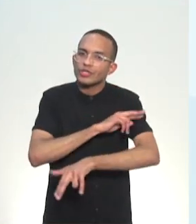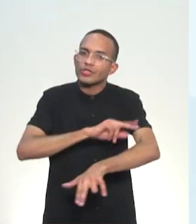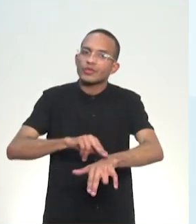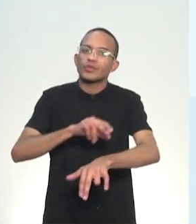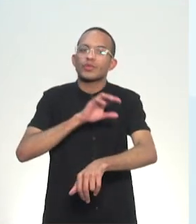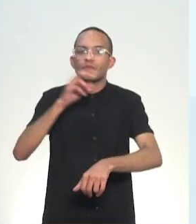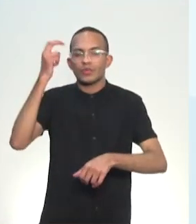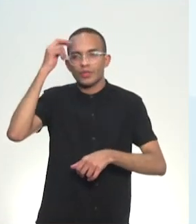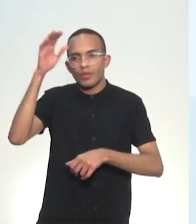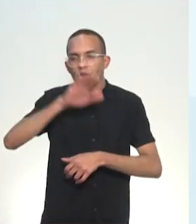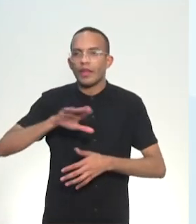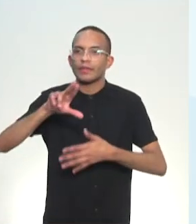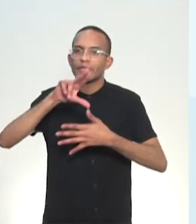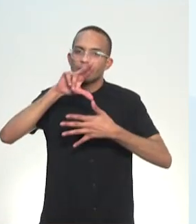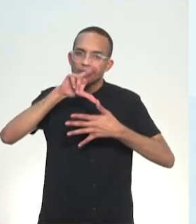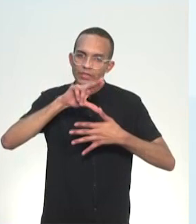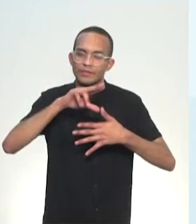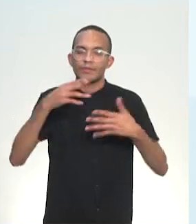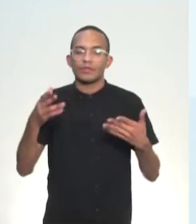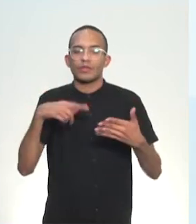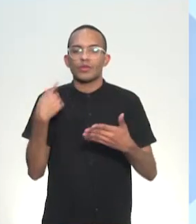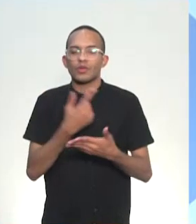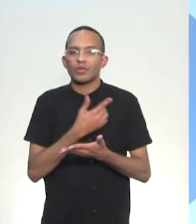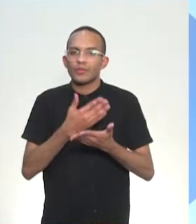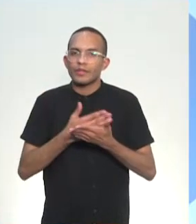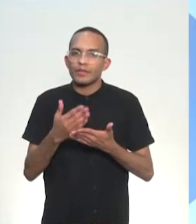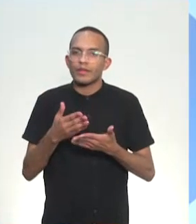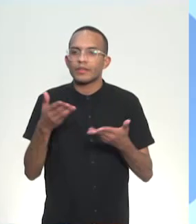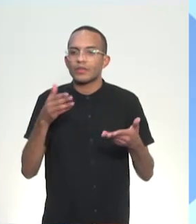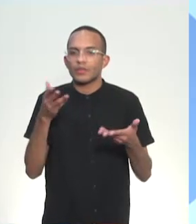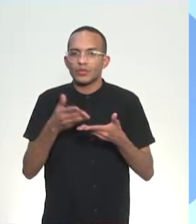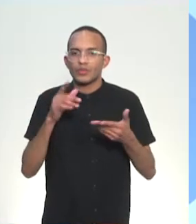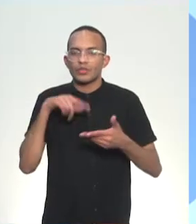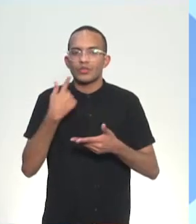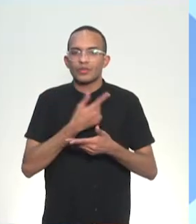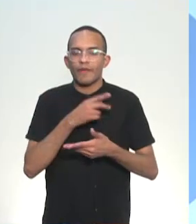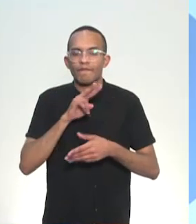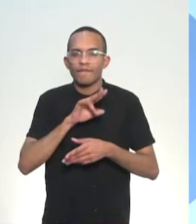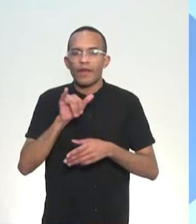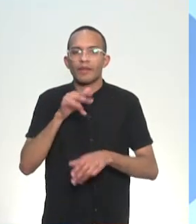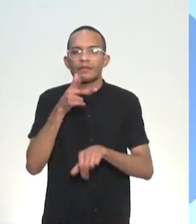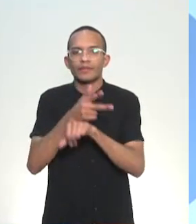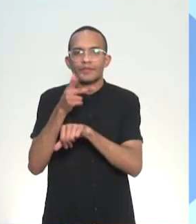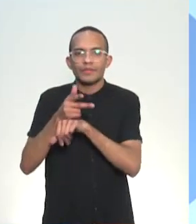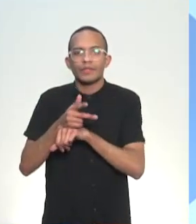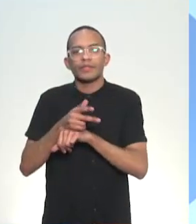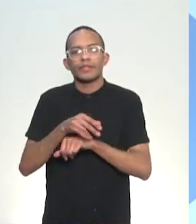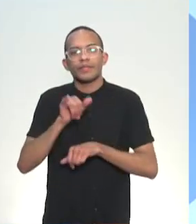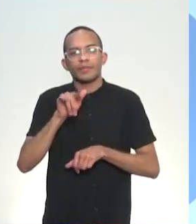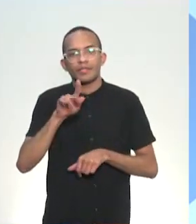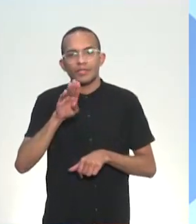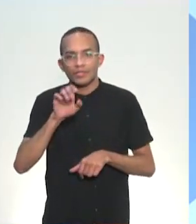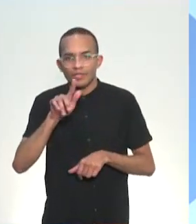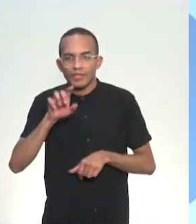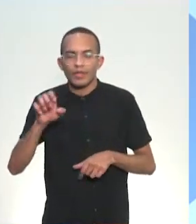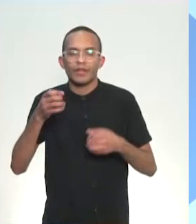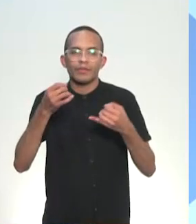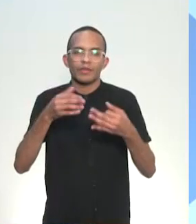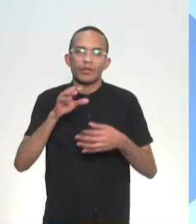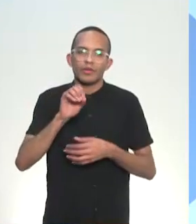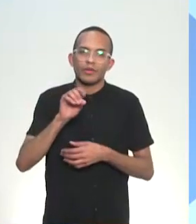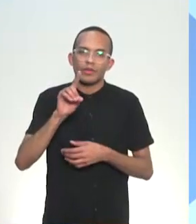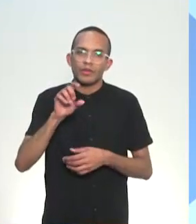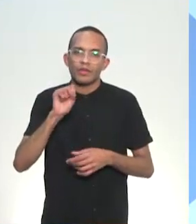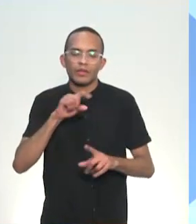étnico-cultural na América Latina. Para a gente começar os trabalhos de hoje, a gente vai assistir um vídeo da série BGE Explica sobre a